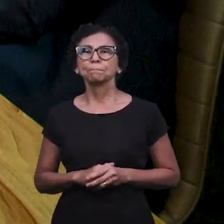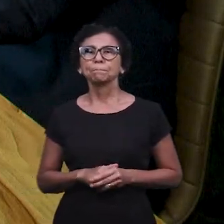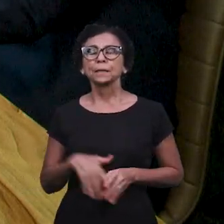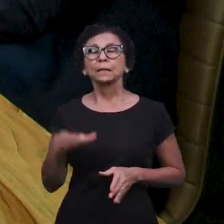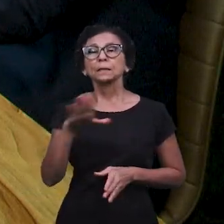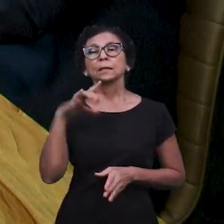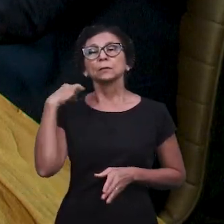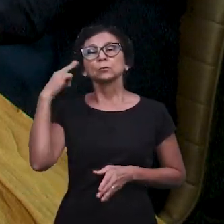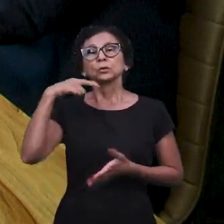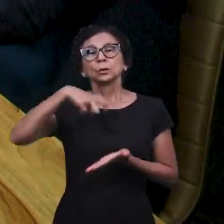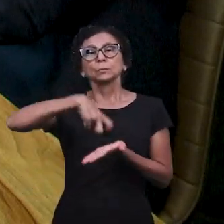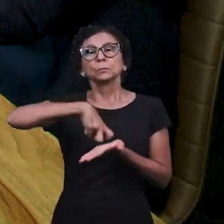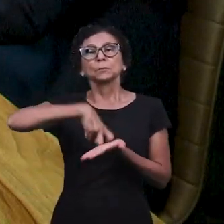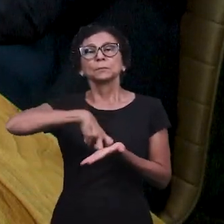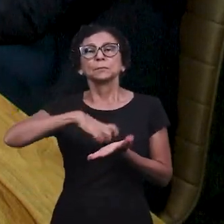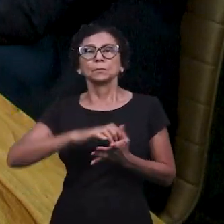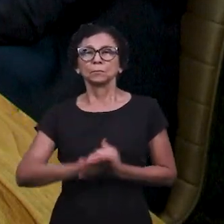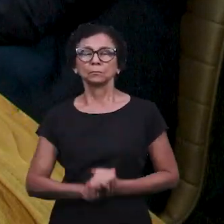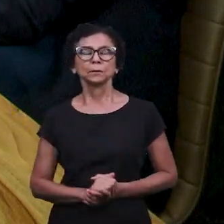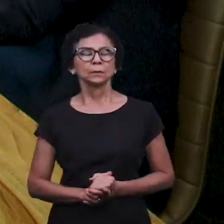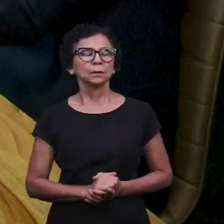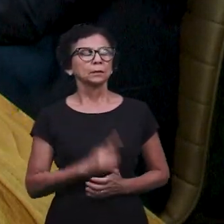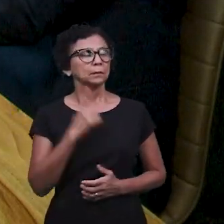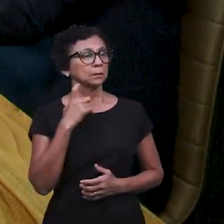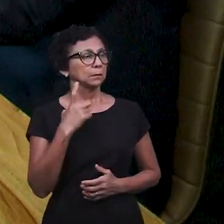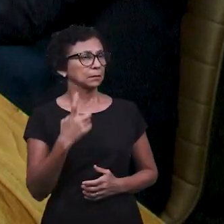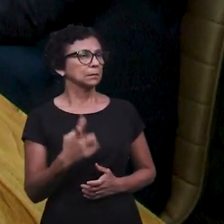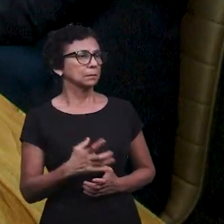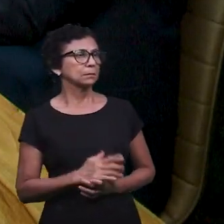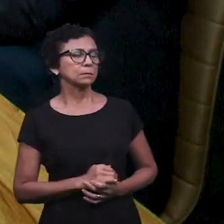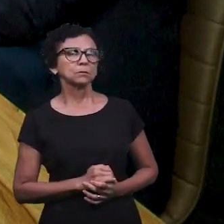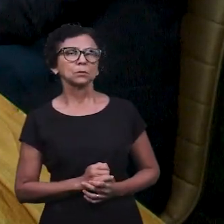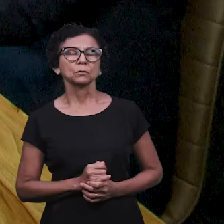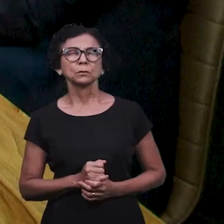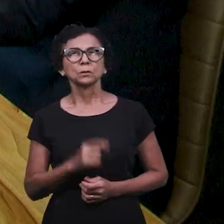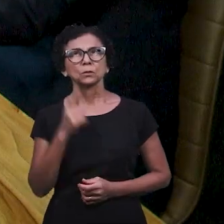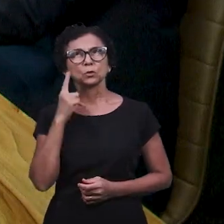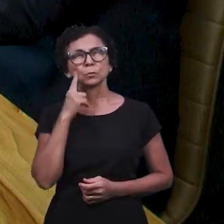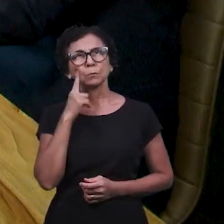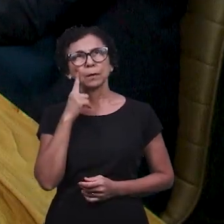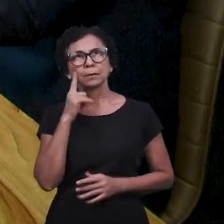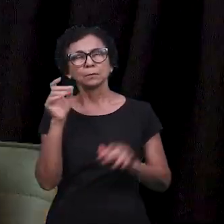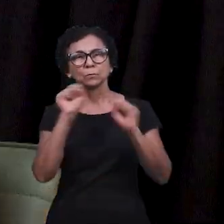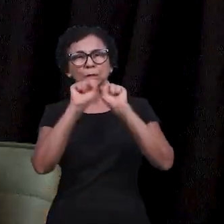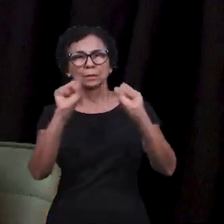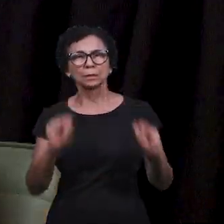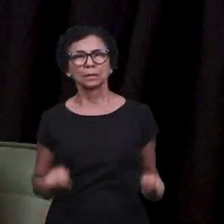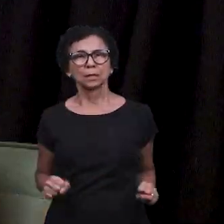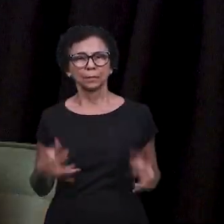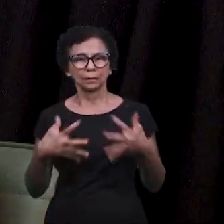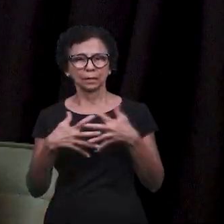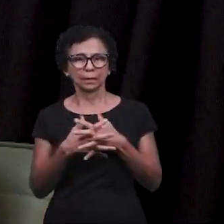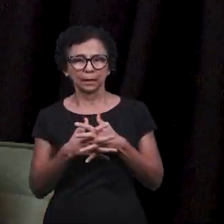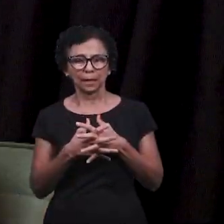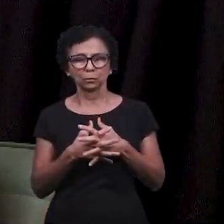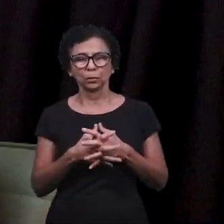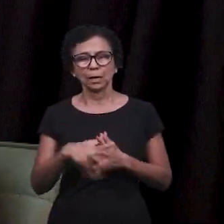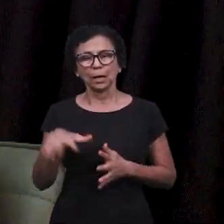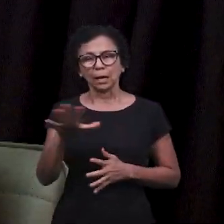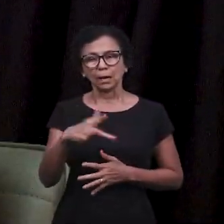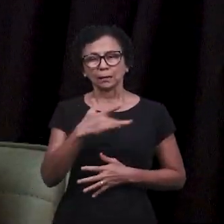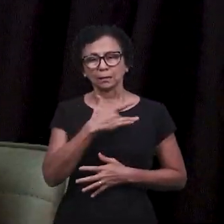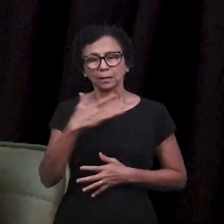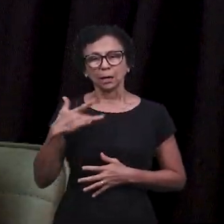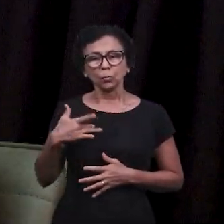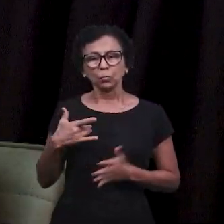Essa é uma questão bem interessante porque a gente geralmente pensa no compliance tributário, compliance na área da saúde, o compliance